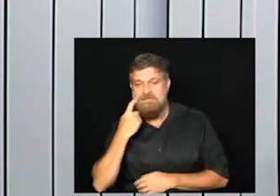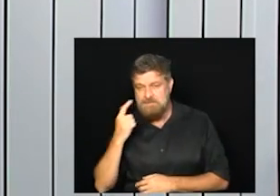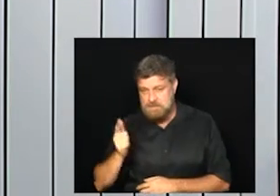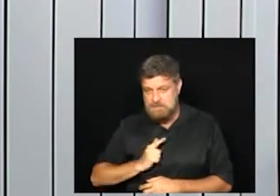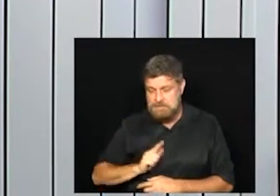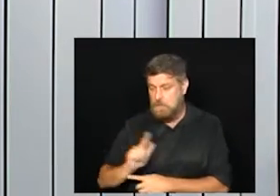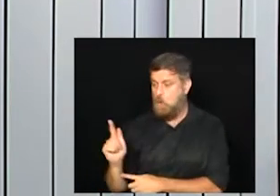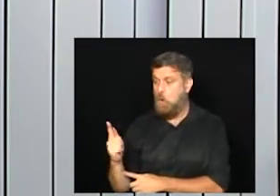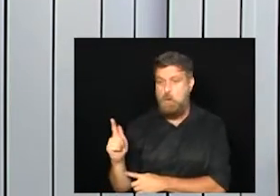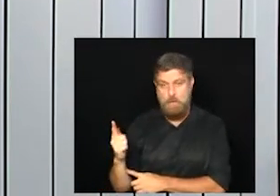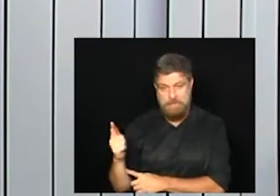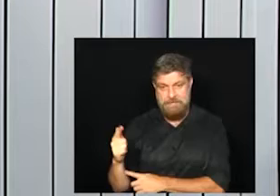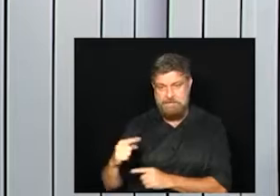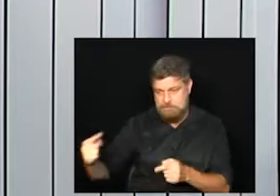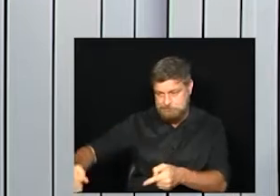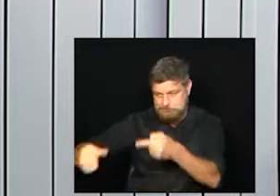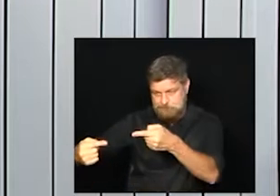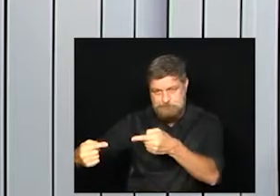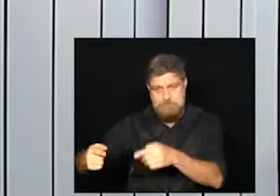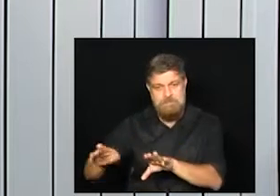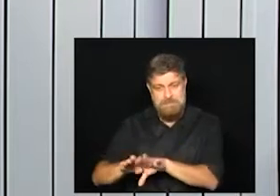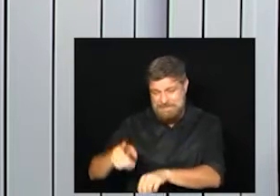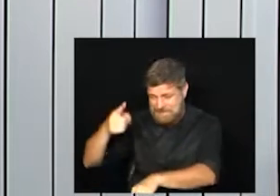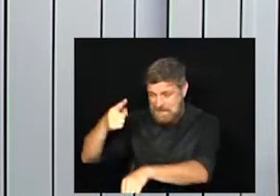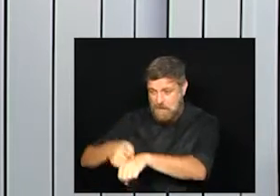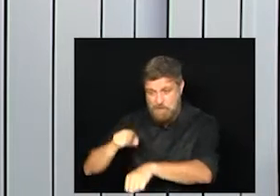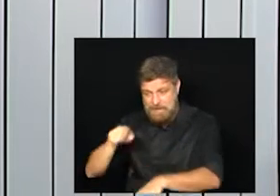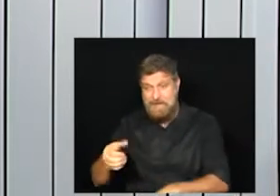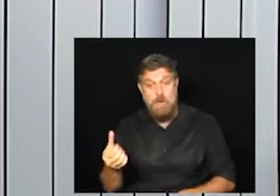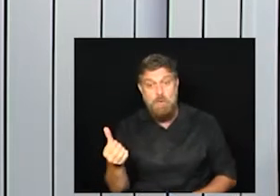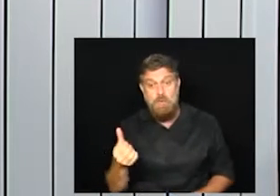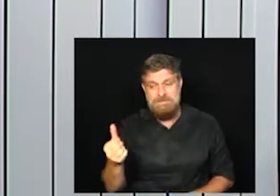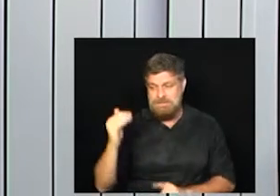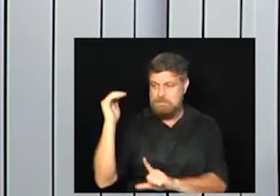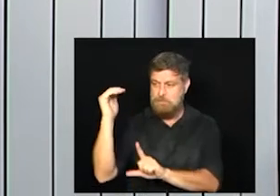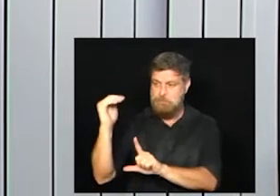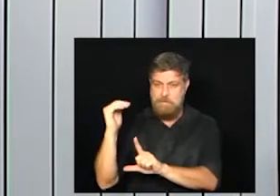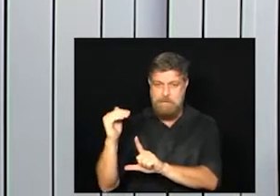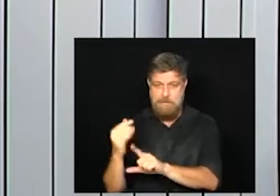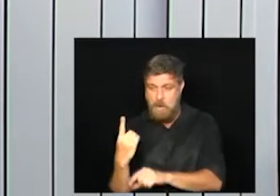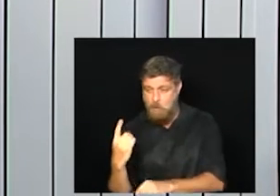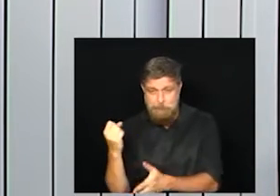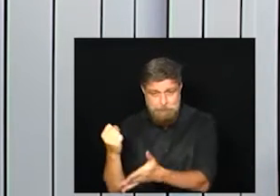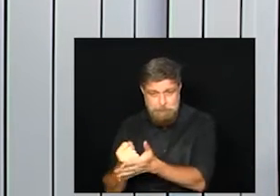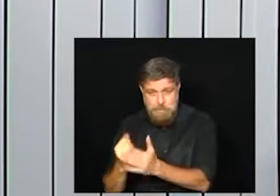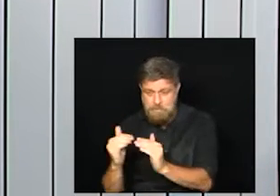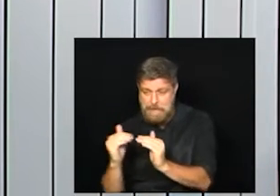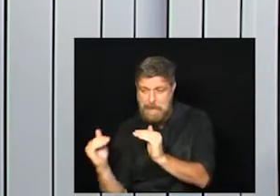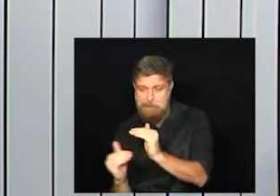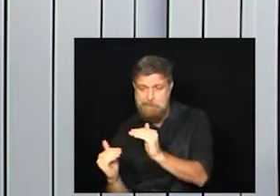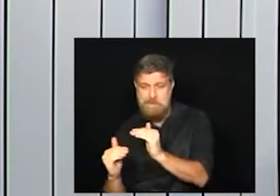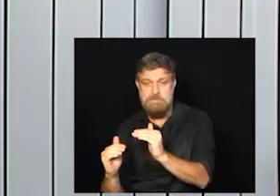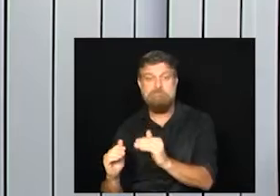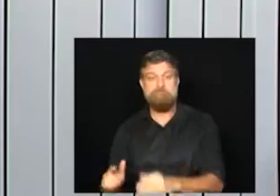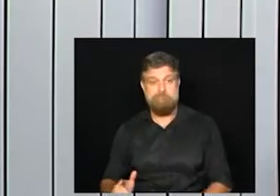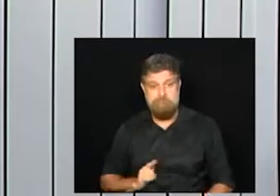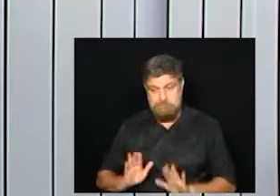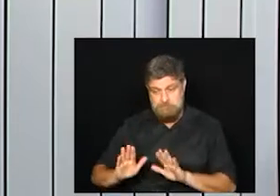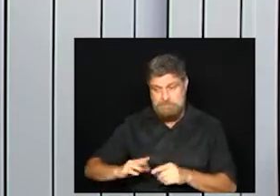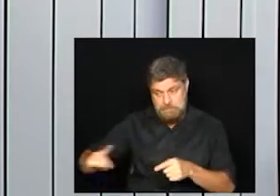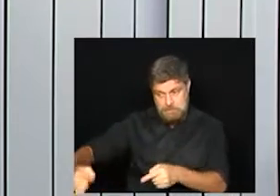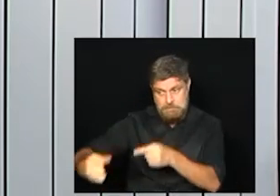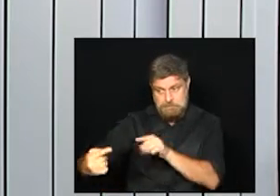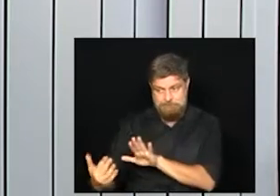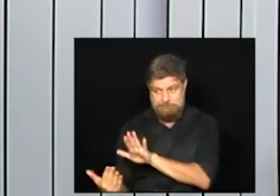tem o Goiás fora de casa, que neste momento é o 6º colocado, 1 ponto atrás do Guarani. Então, mais um